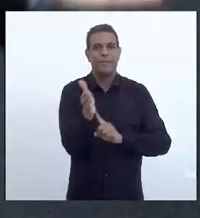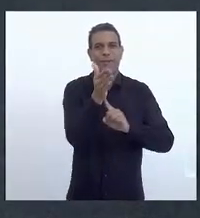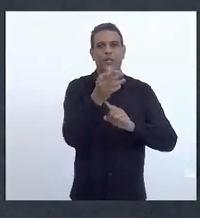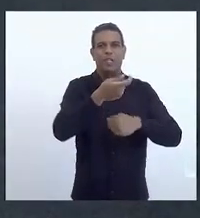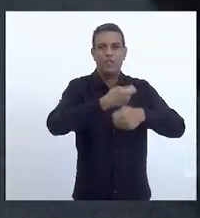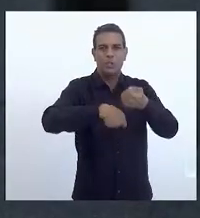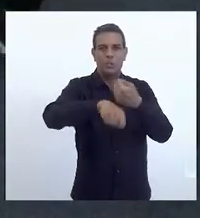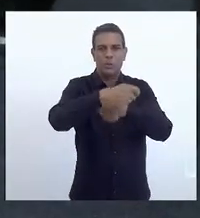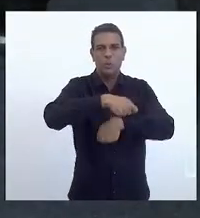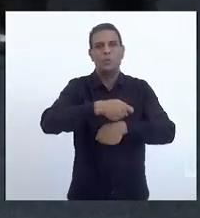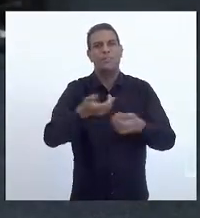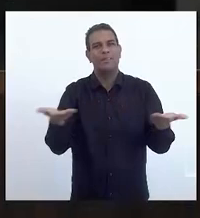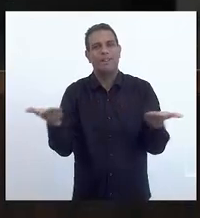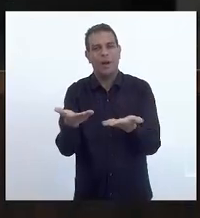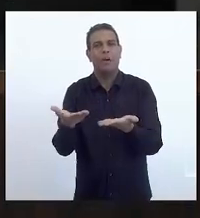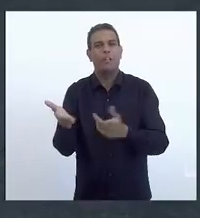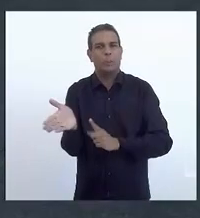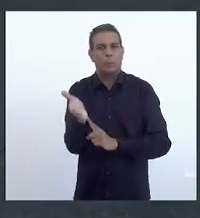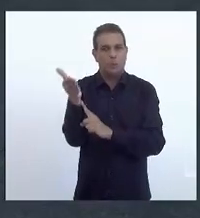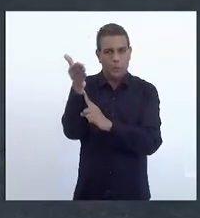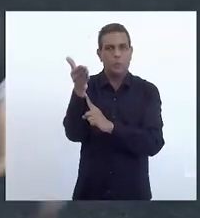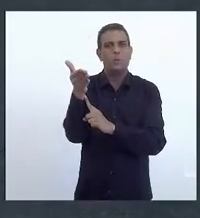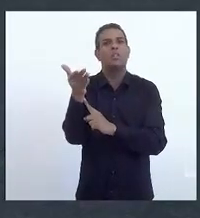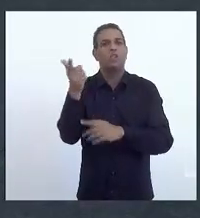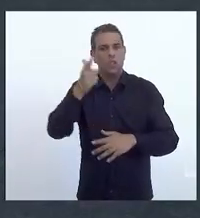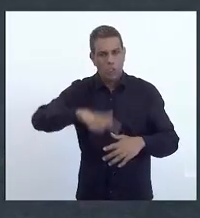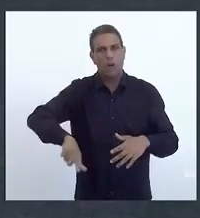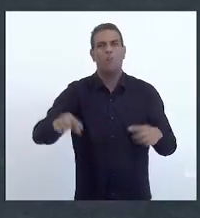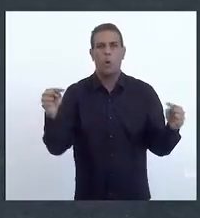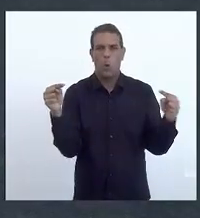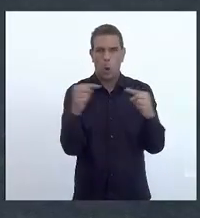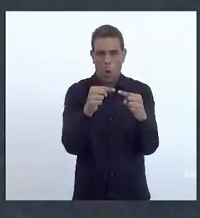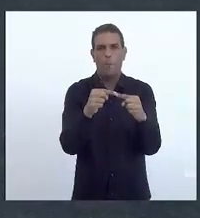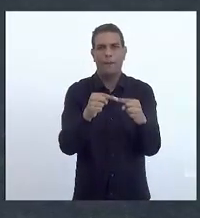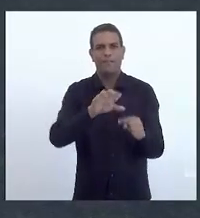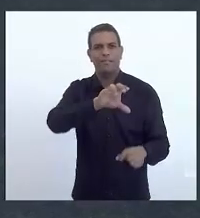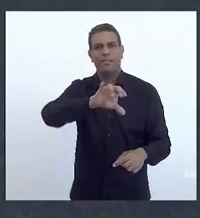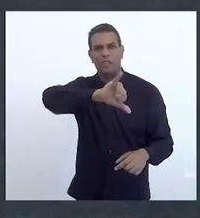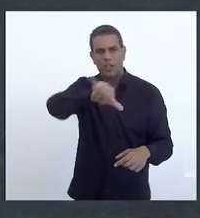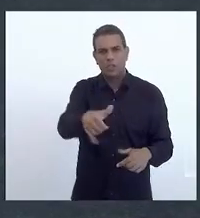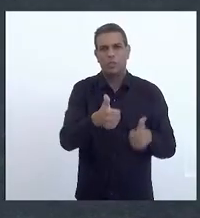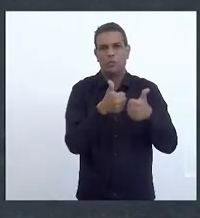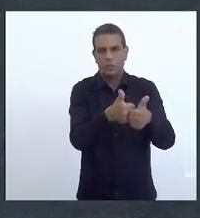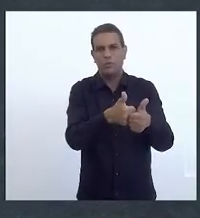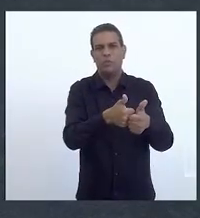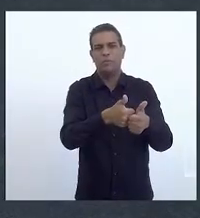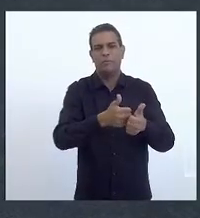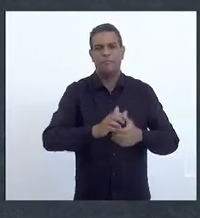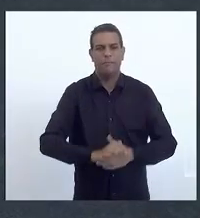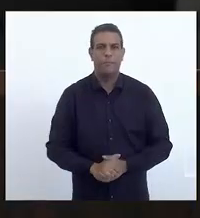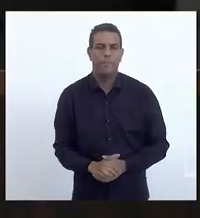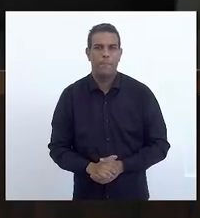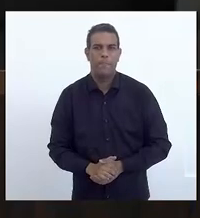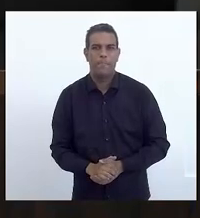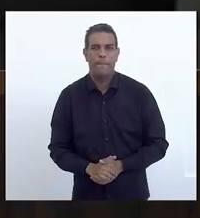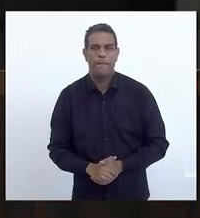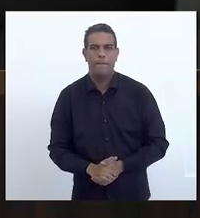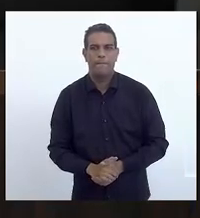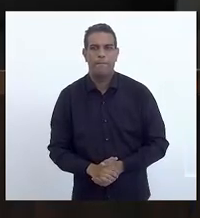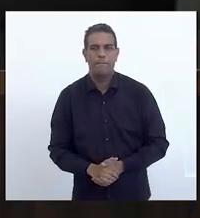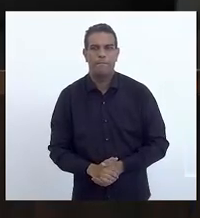economia. E agora, pela ciência e tecnologia, eu renovo o parecer acompanhando o substitutivo da CCJ. É que eu adiantei